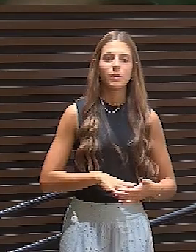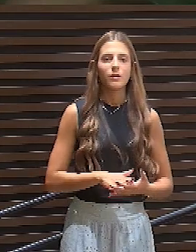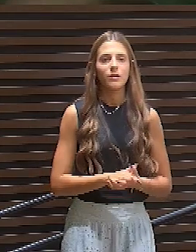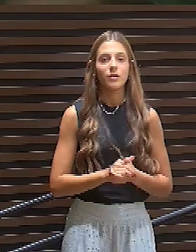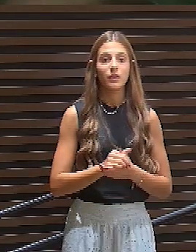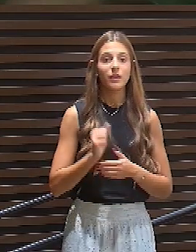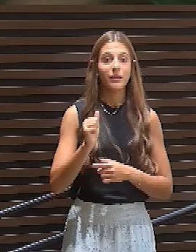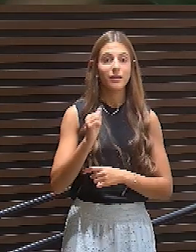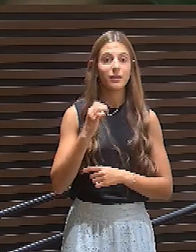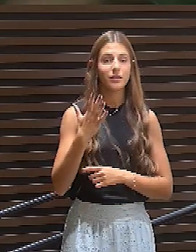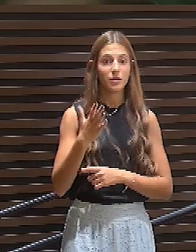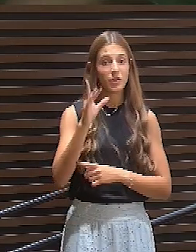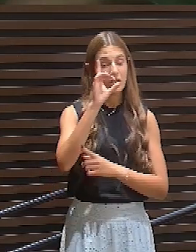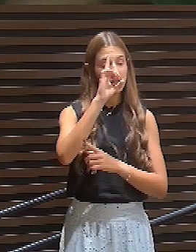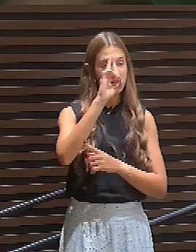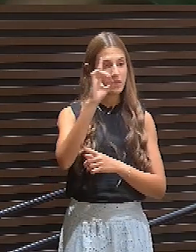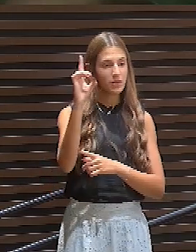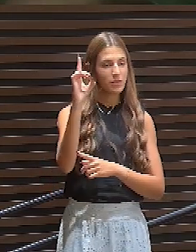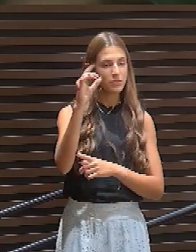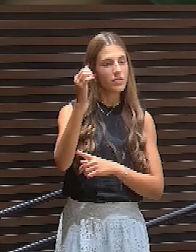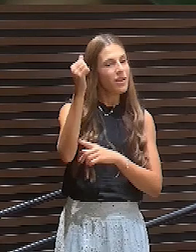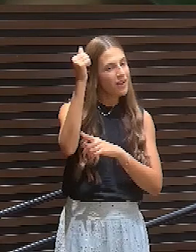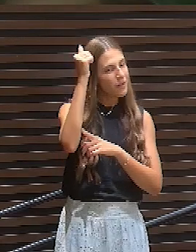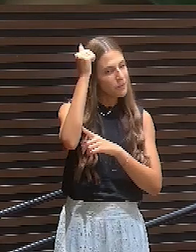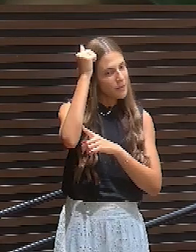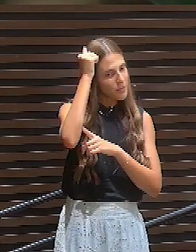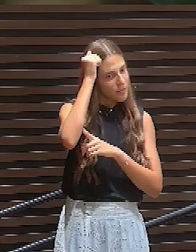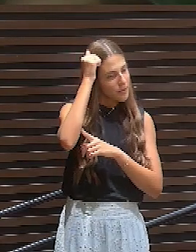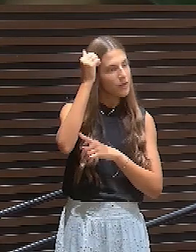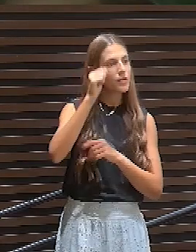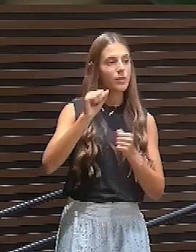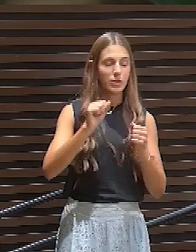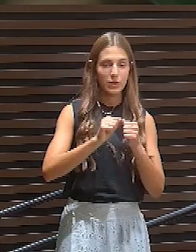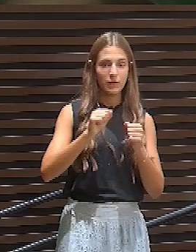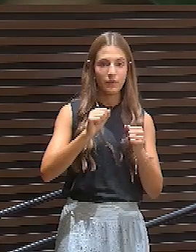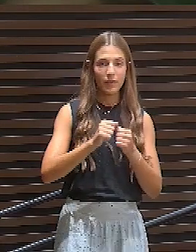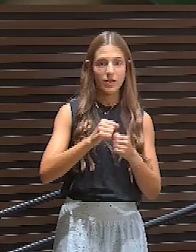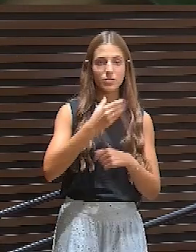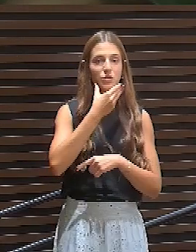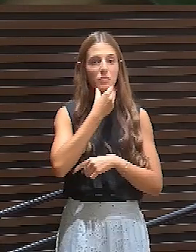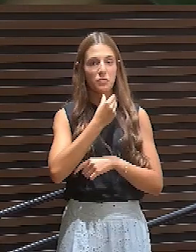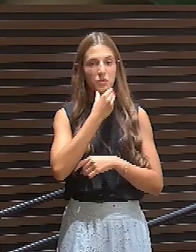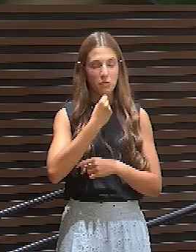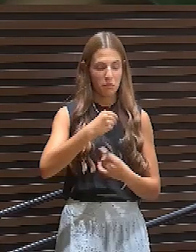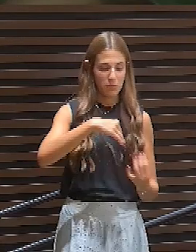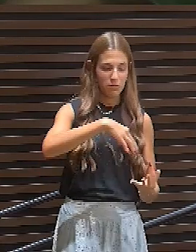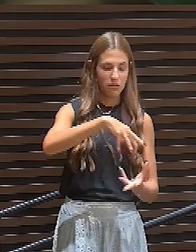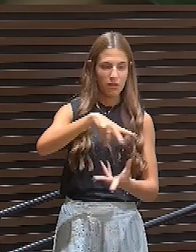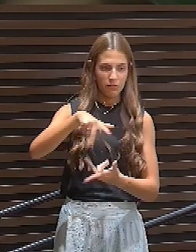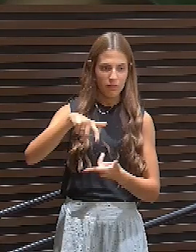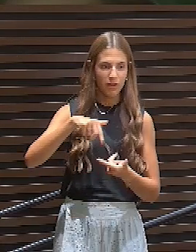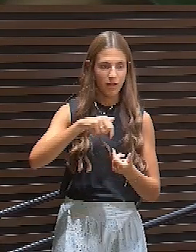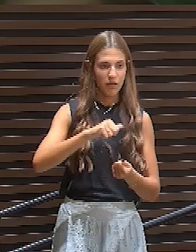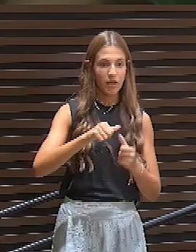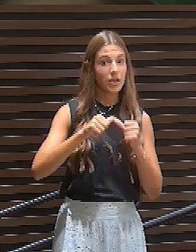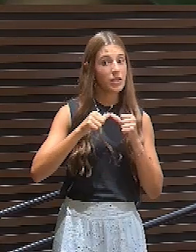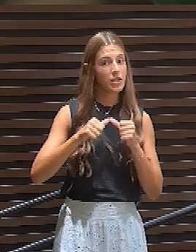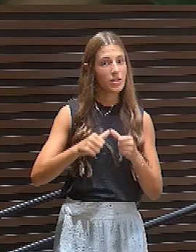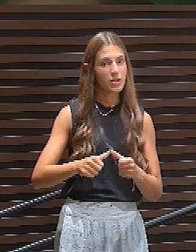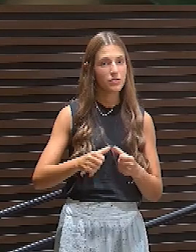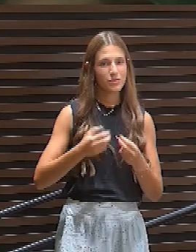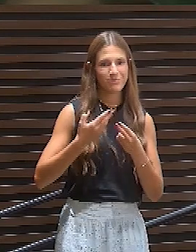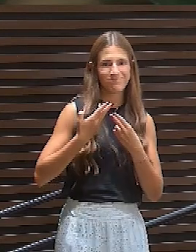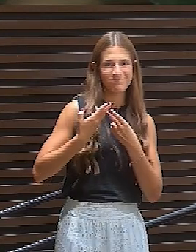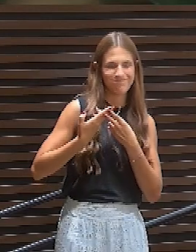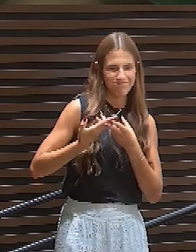Então se arrependeu o Senhor de ter feito o homem na terra, e isso lhe pesou